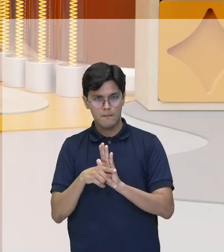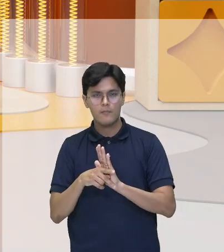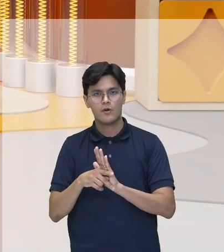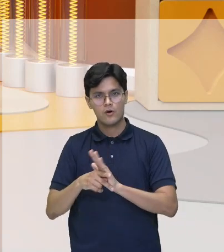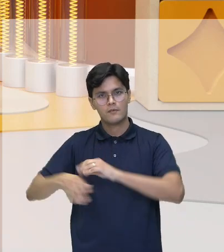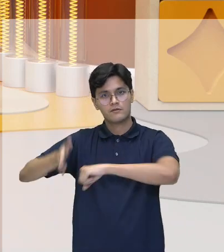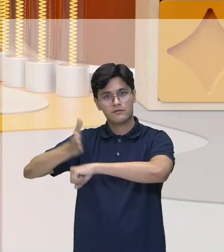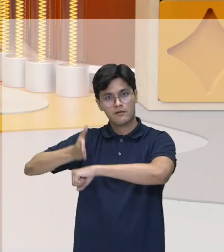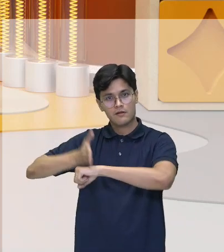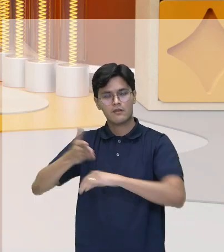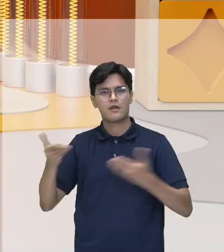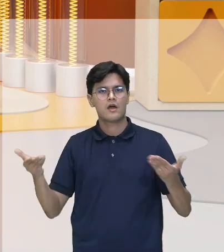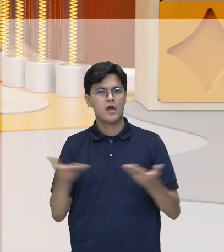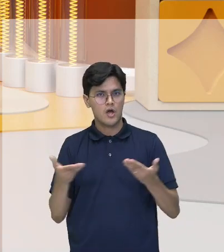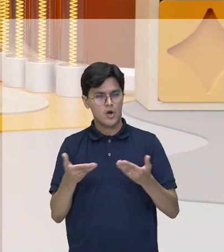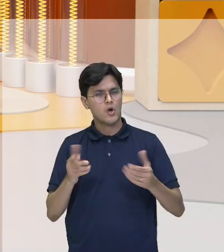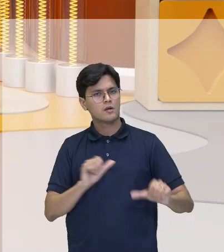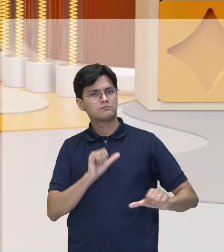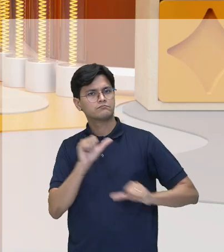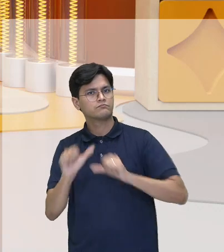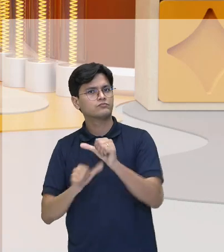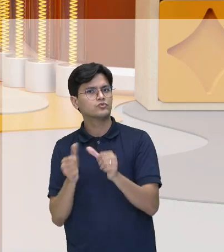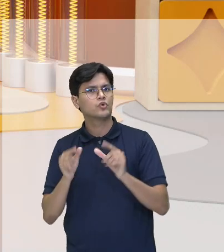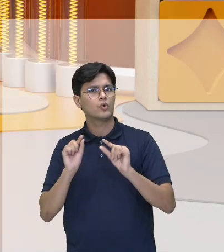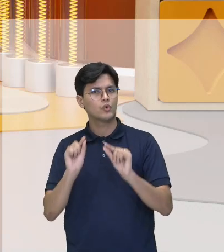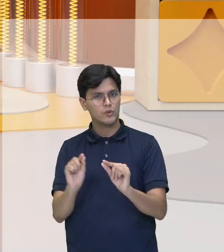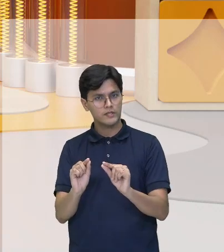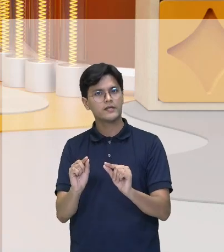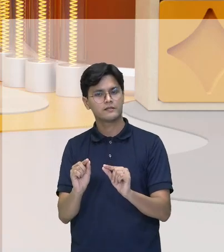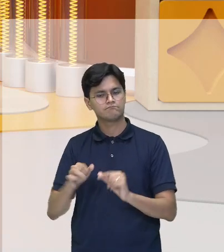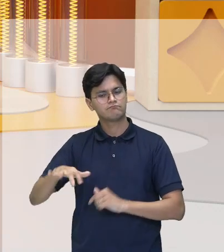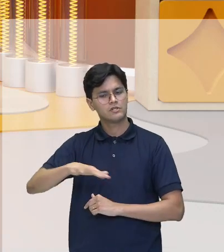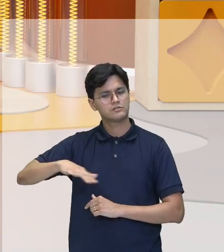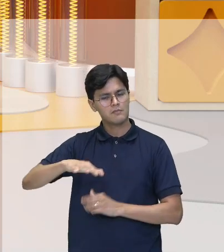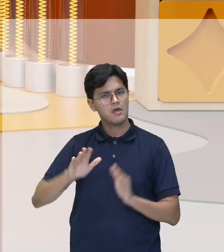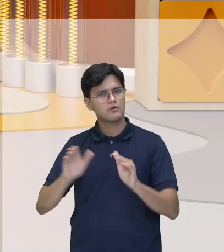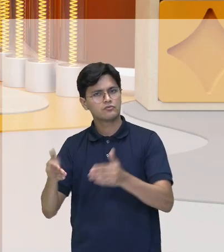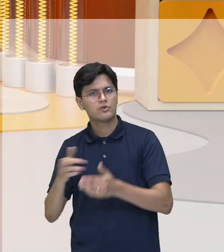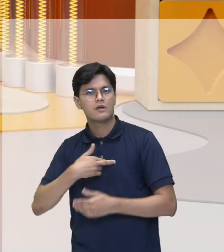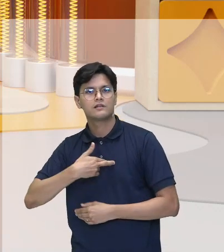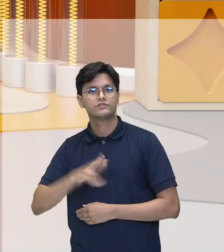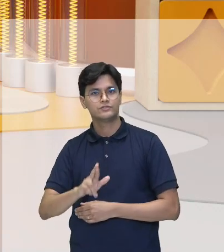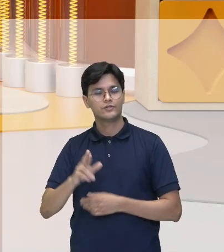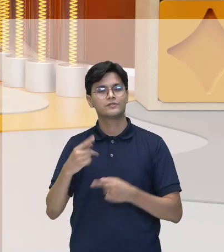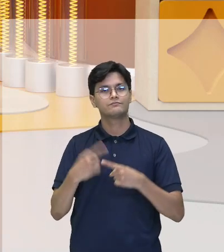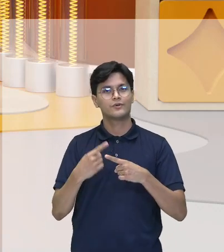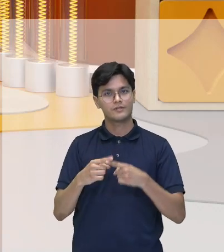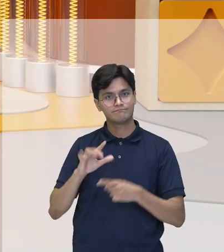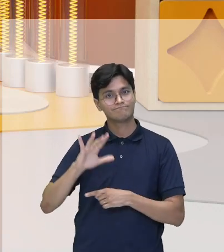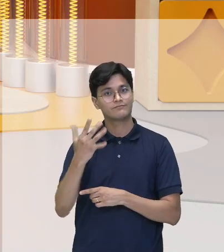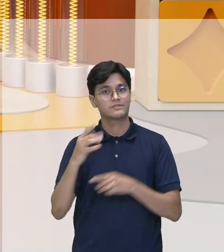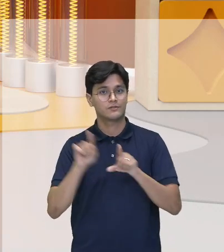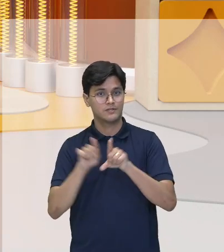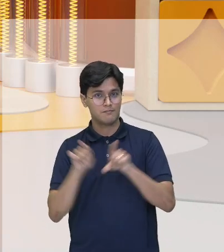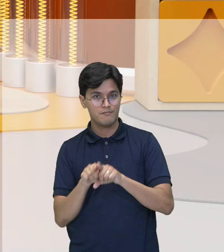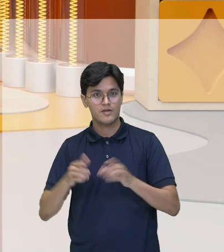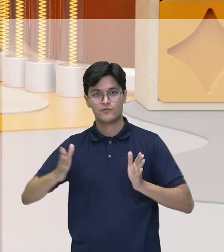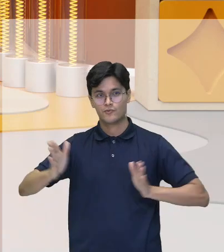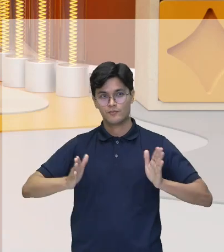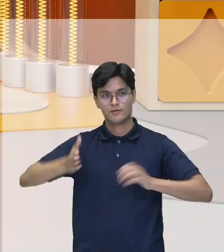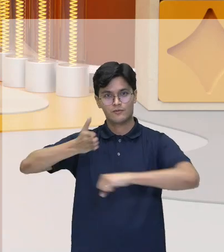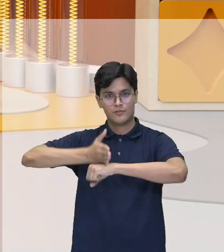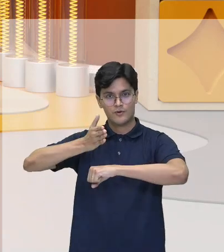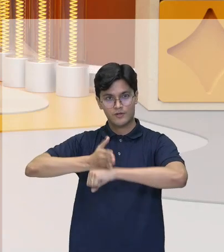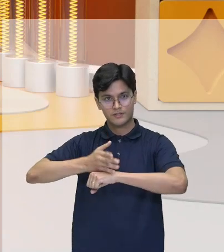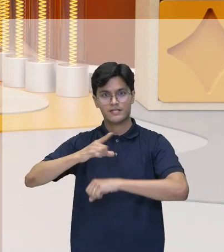no comércio. Então, a partir do momento que vai ocorrer as cruzadas, que nós já vamos mencionar logo mais, abrem-se